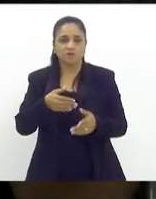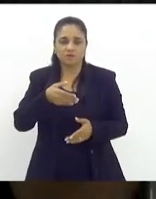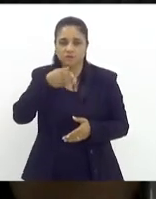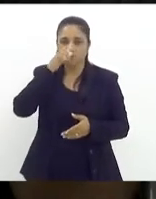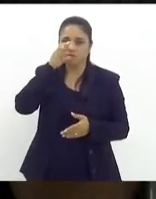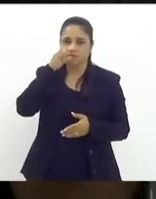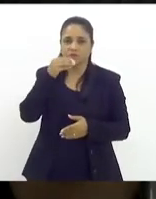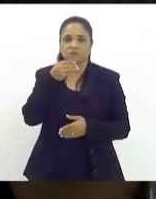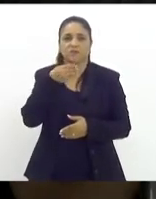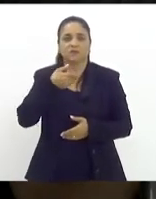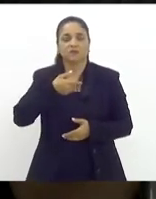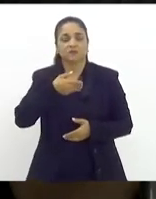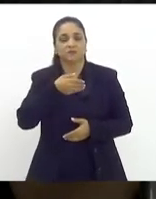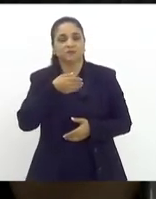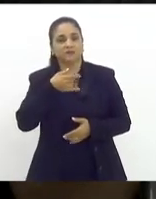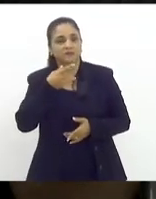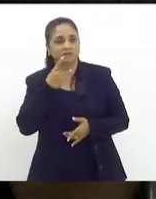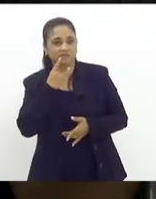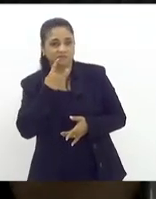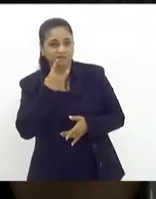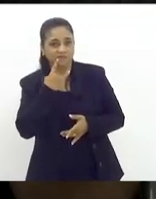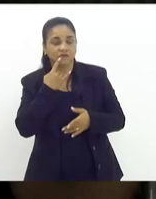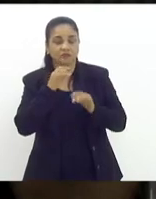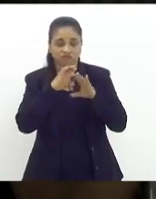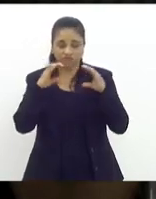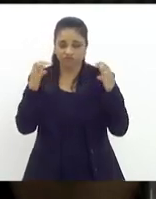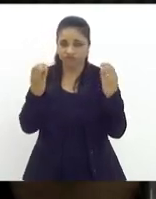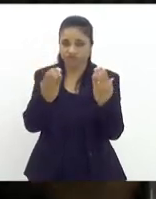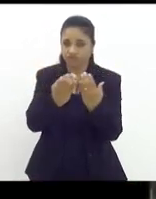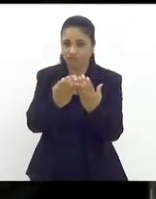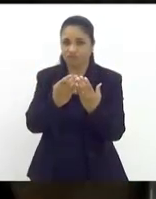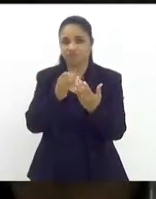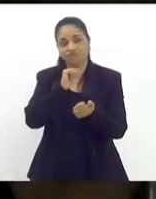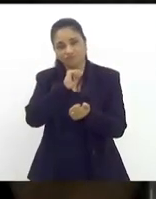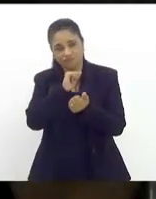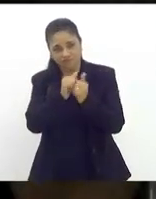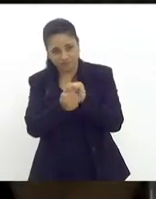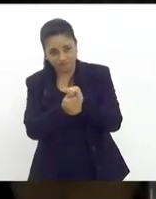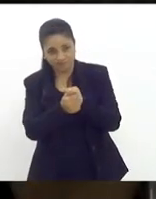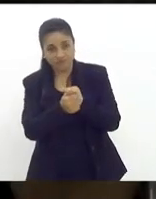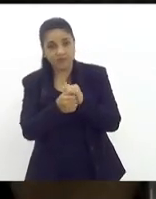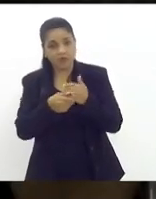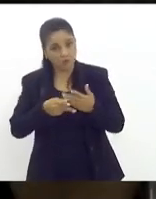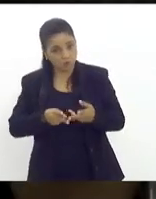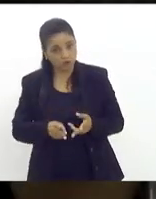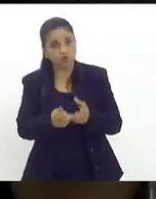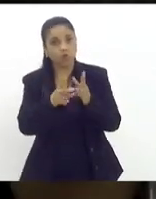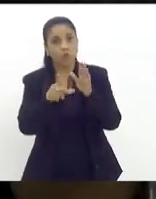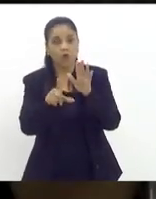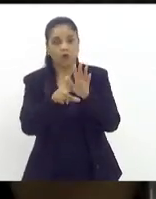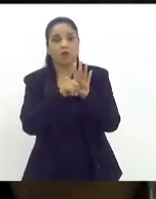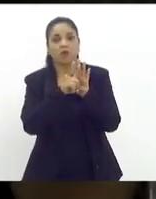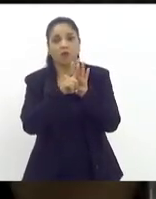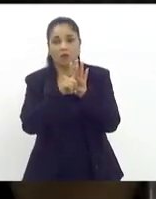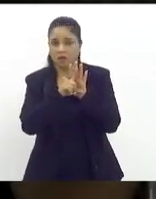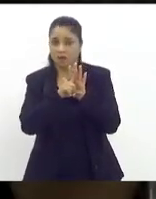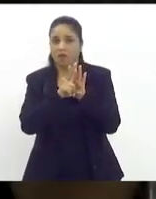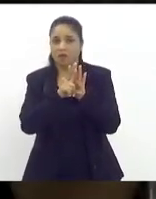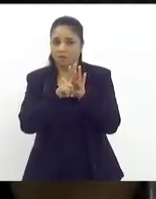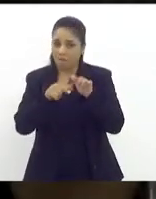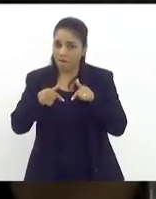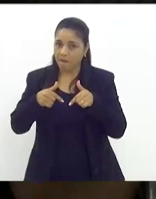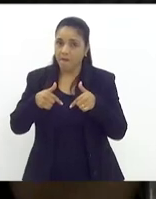nos estádios de futebol. Ela, a emenda dessa lei, ela está em vigor. Ela é de